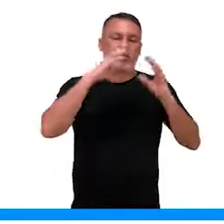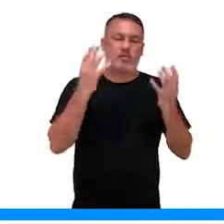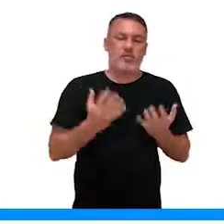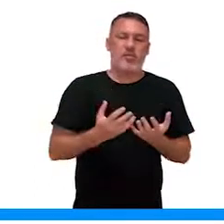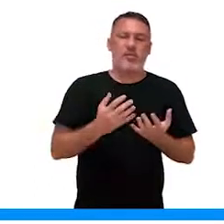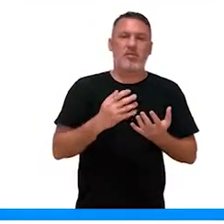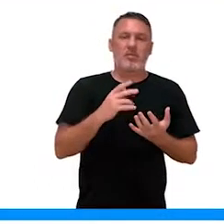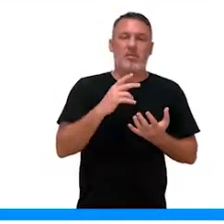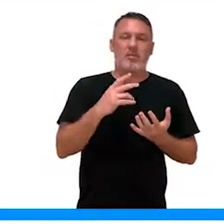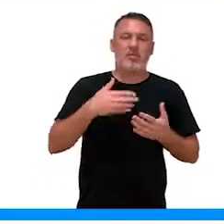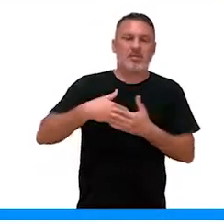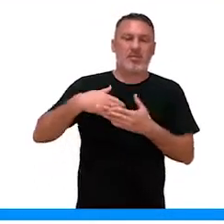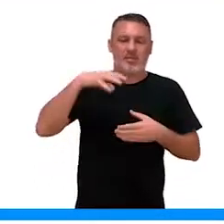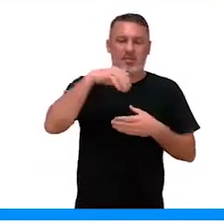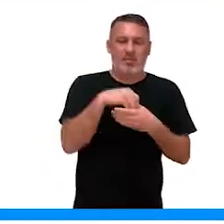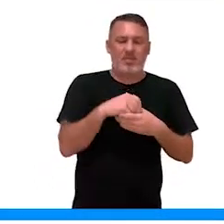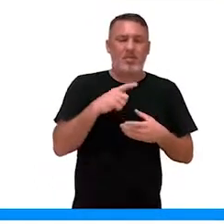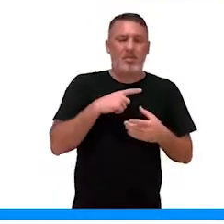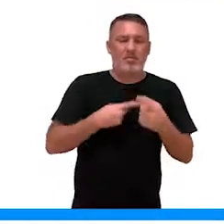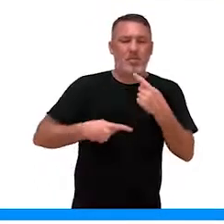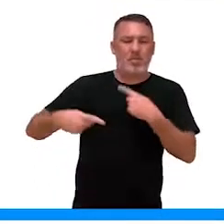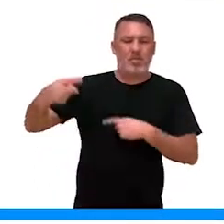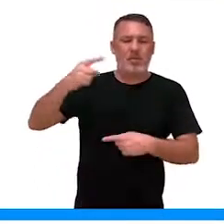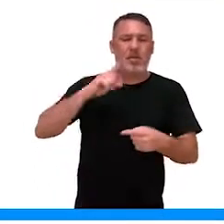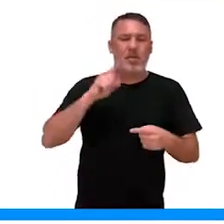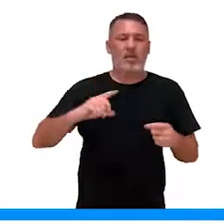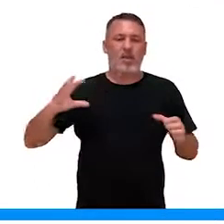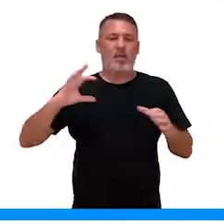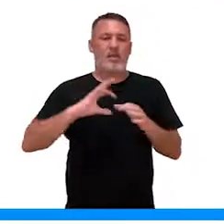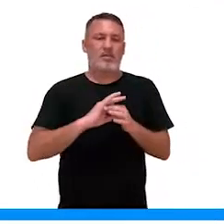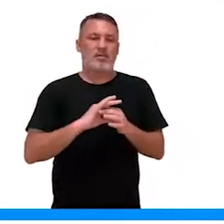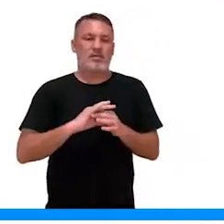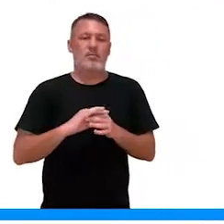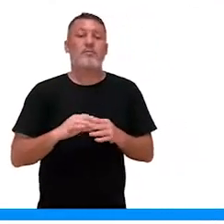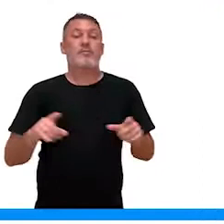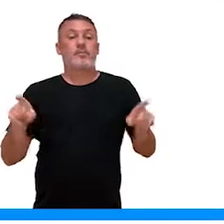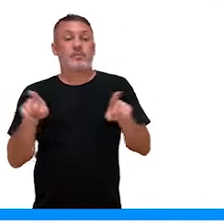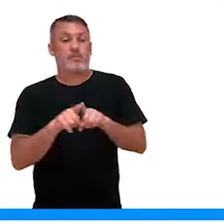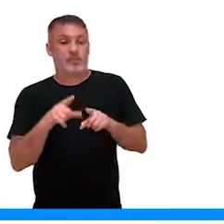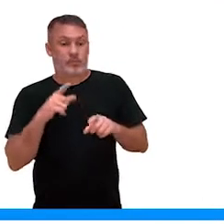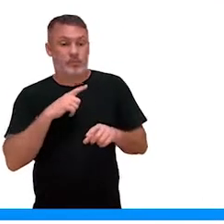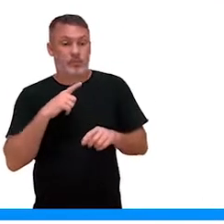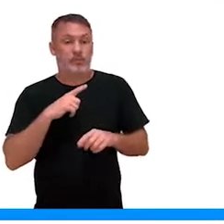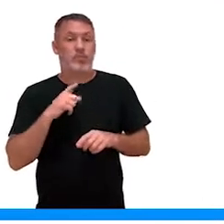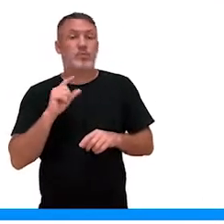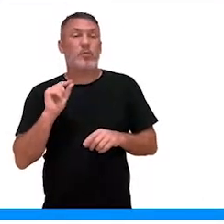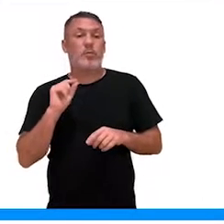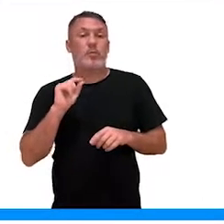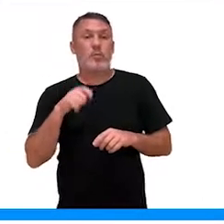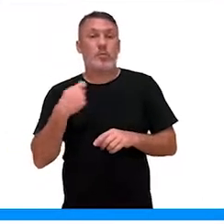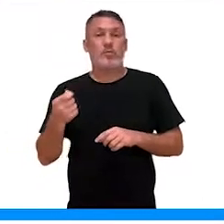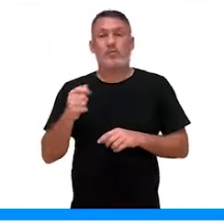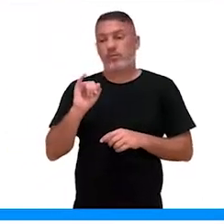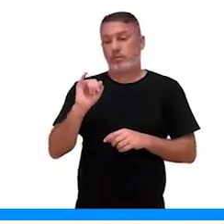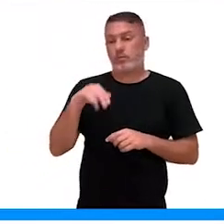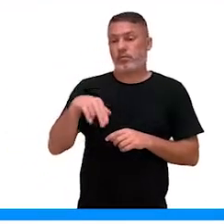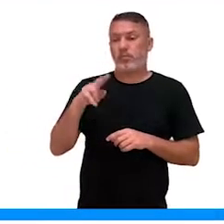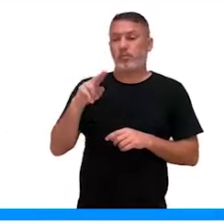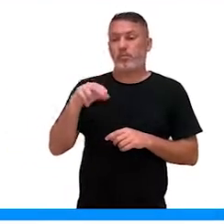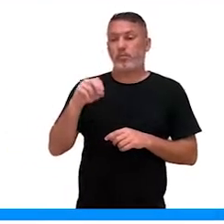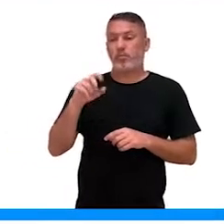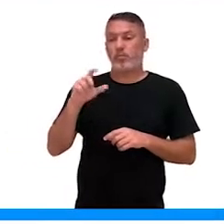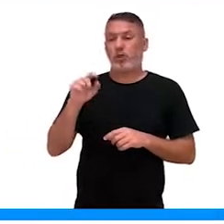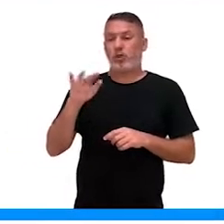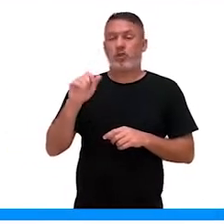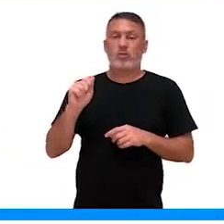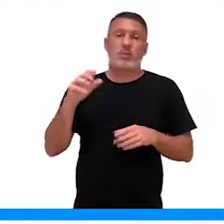cordão umbilical, que é quem faz esse elo de ligação. Também tem função imunológica, porque através da placenta a mãe